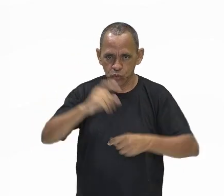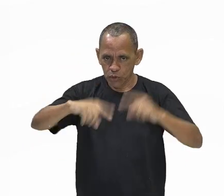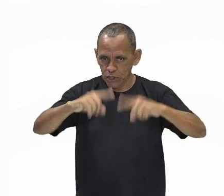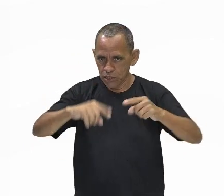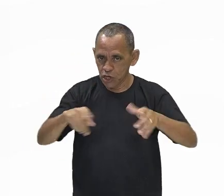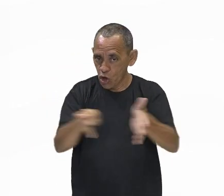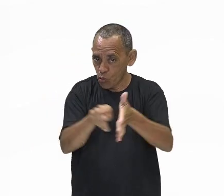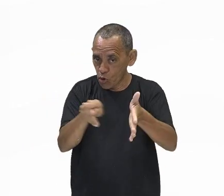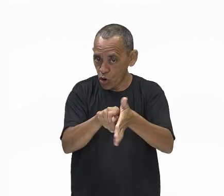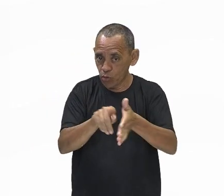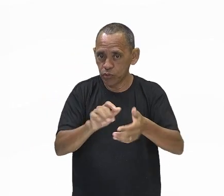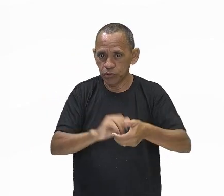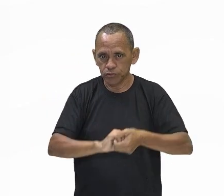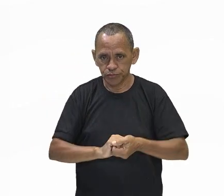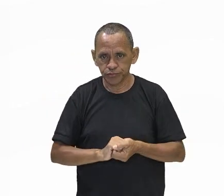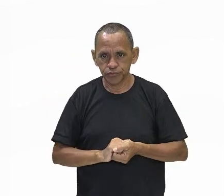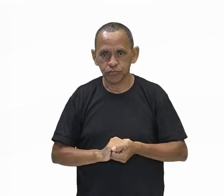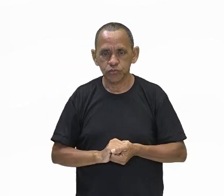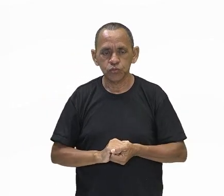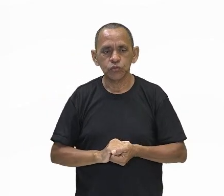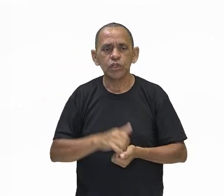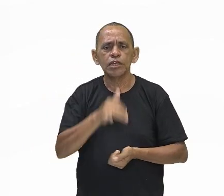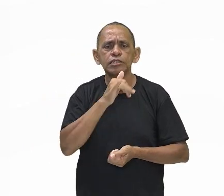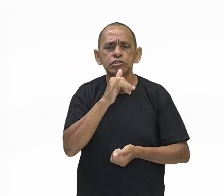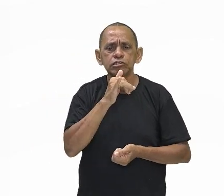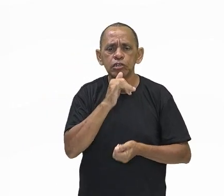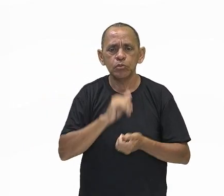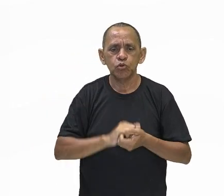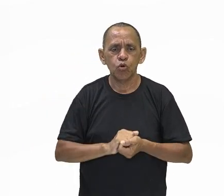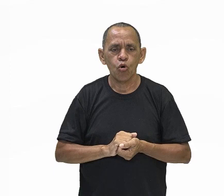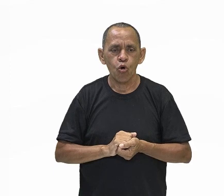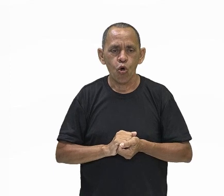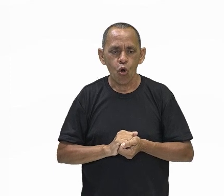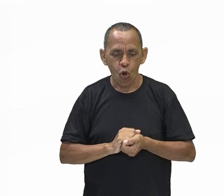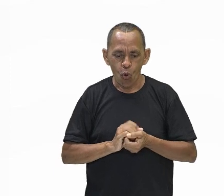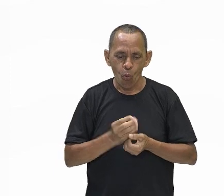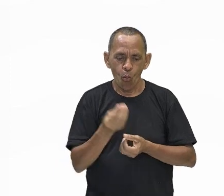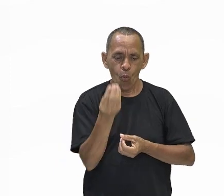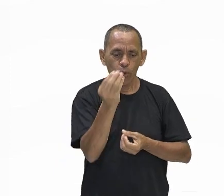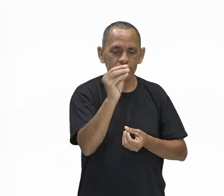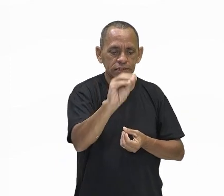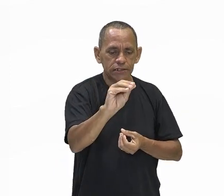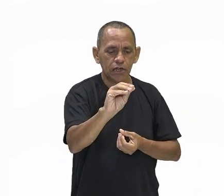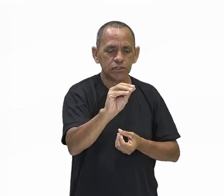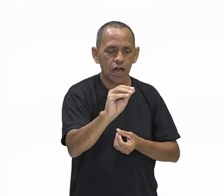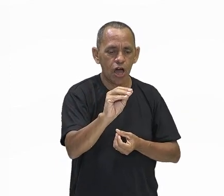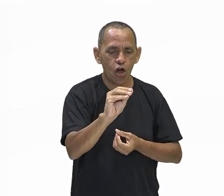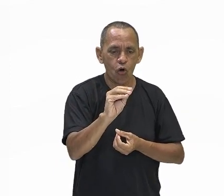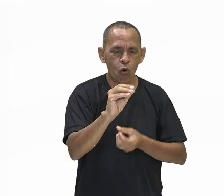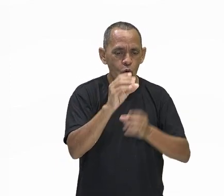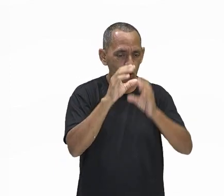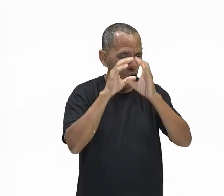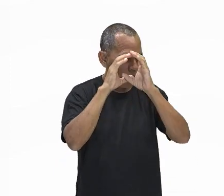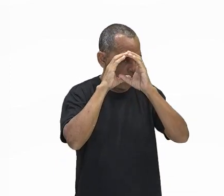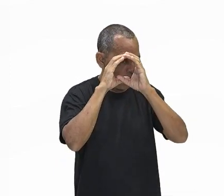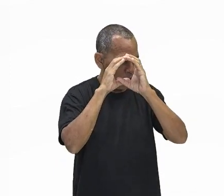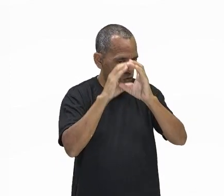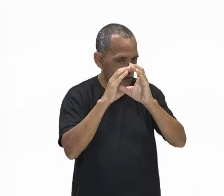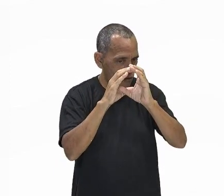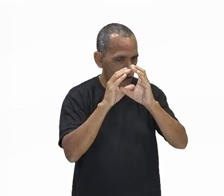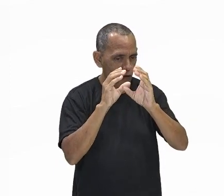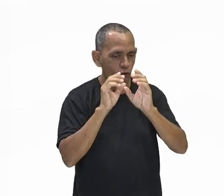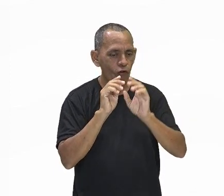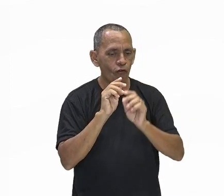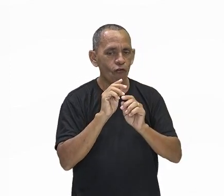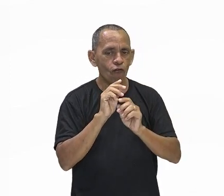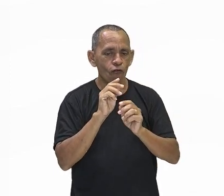objeto é quando eu coloco o objeto entre o foco e o centro óptico, tá certo? Entre o foco e o centro óptico, aí nós